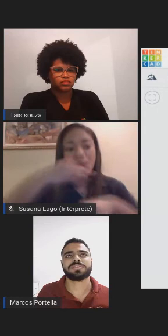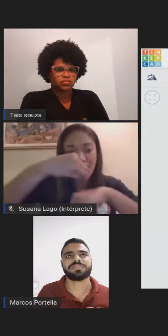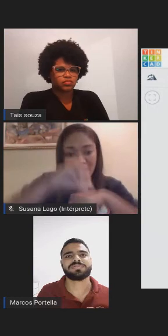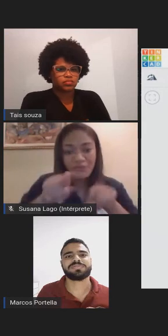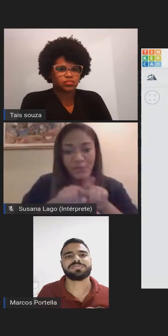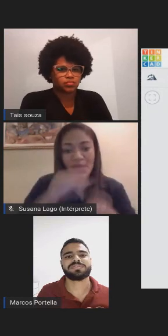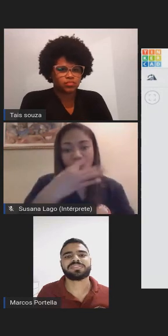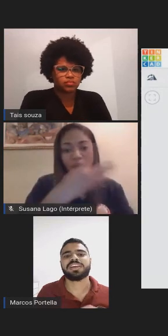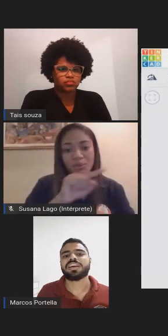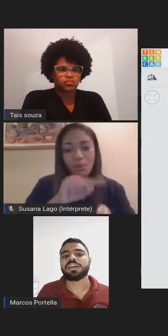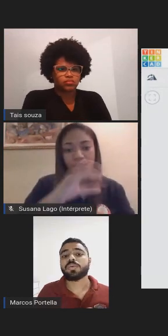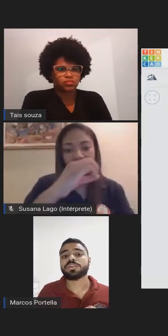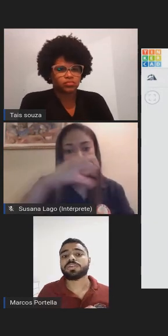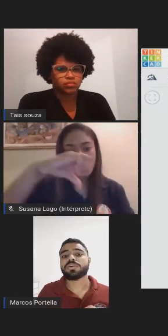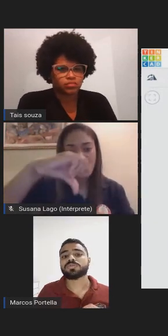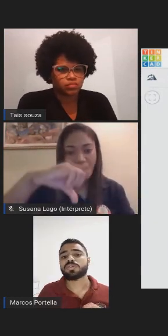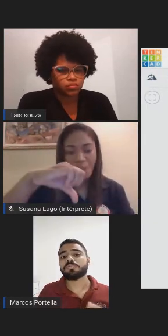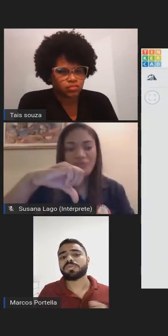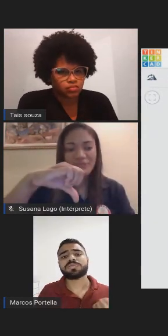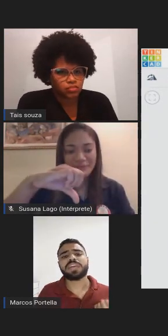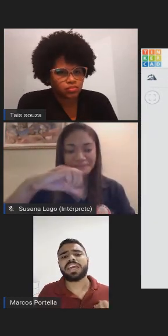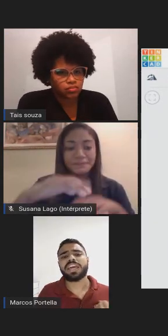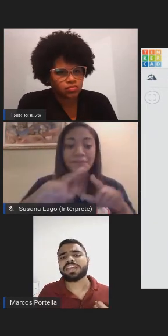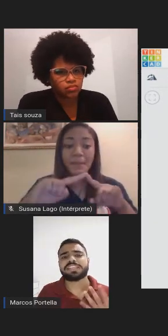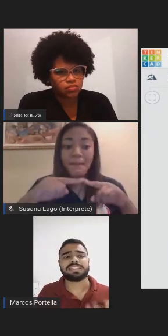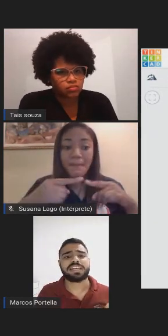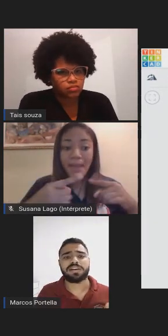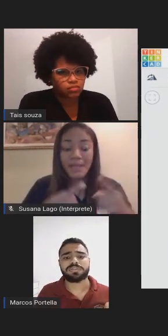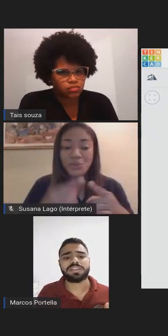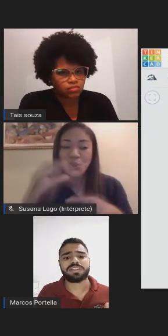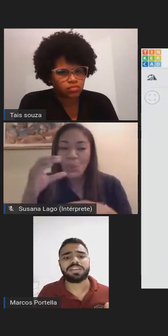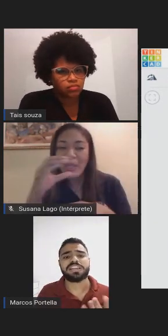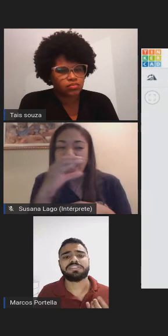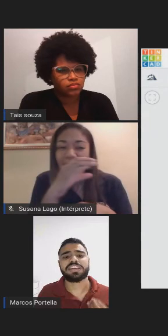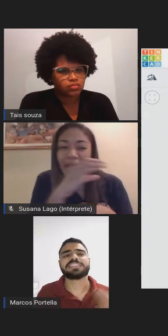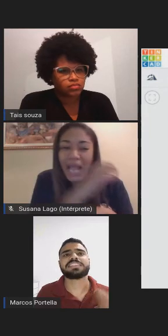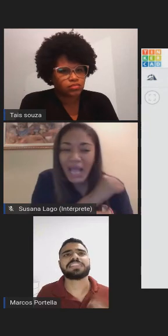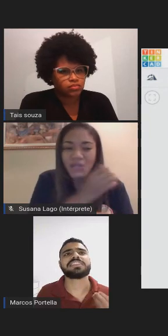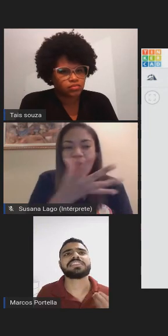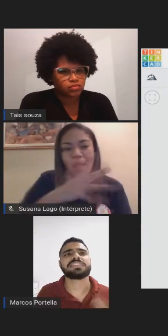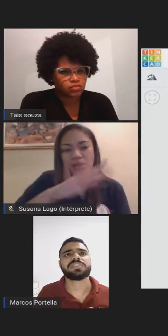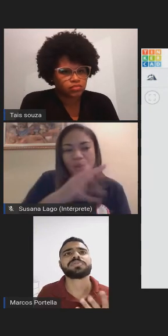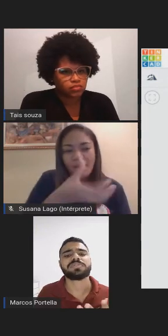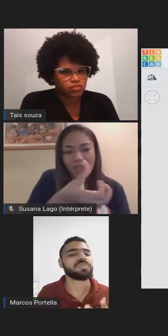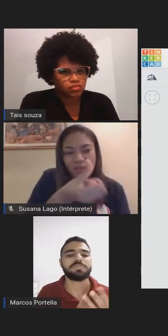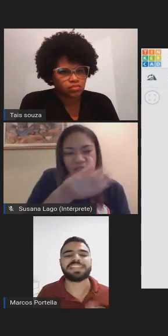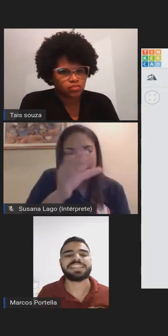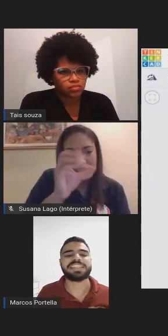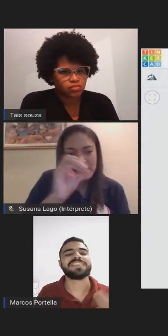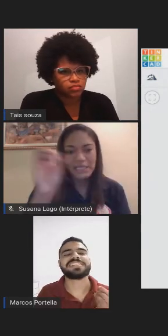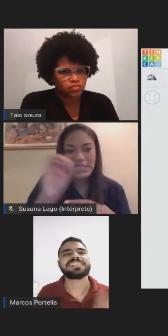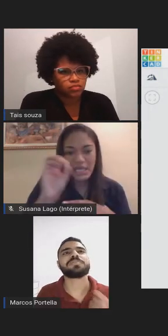4,09 volts. E quando eu estou em muito quente, 60 graus, ele envia